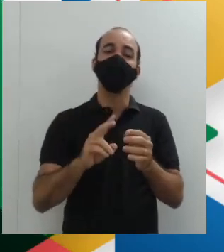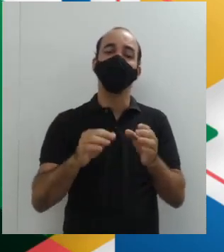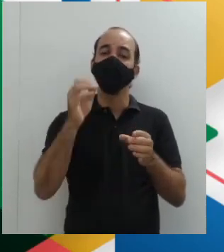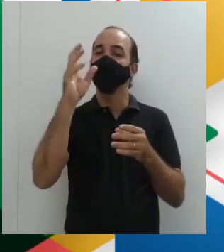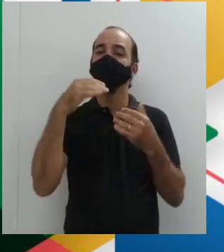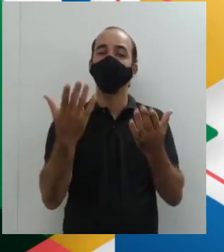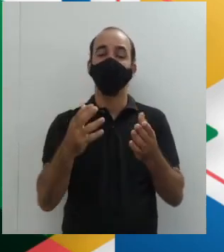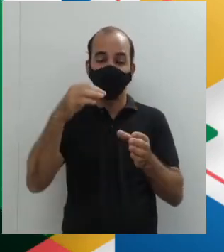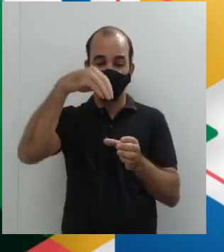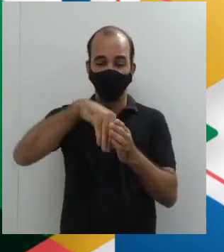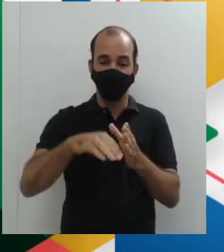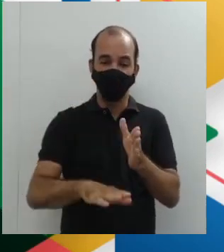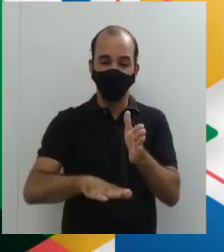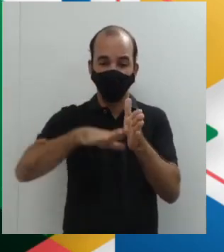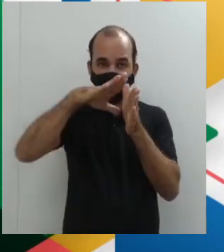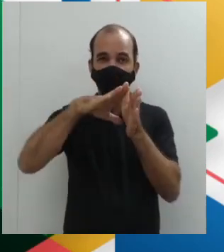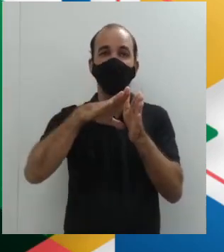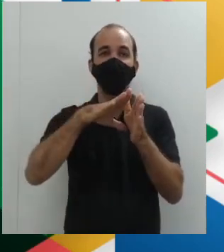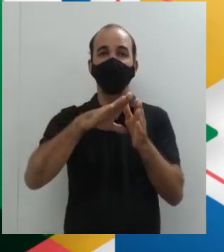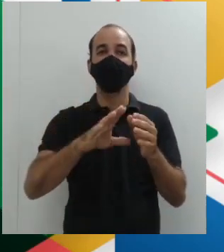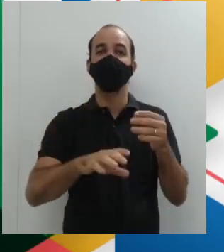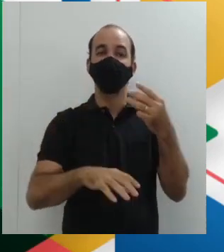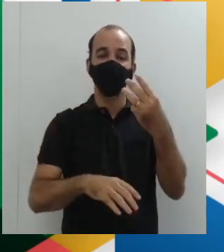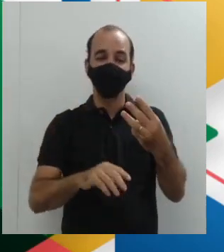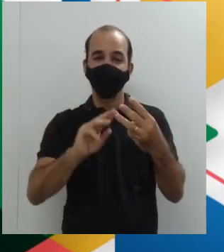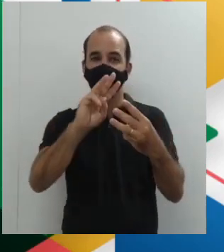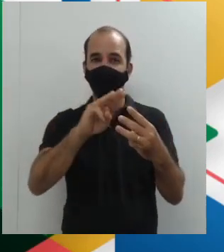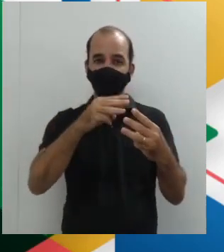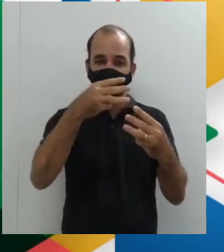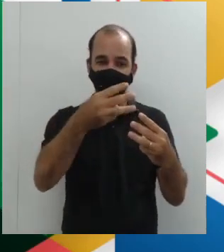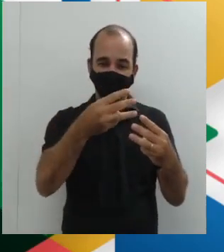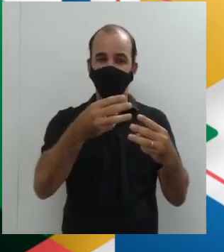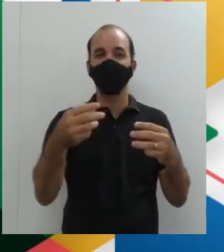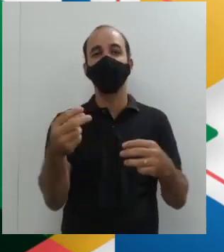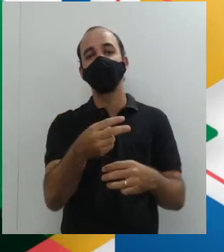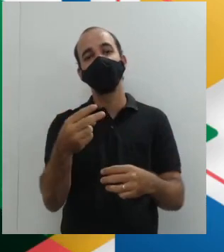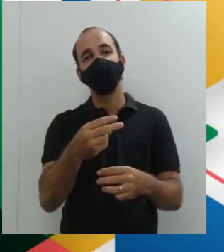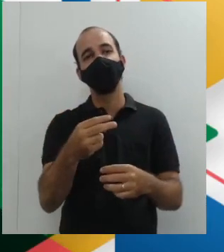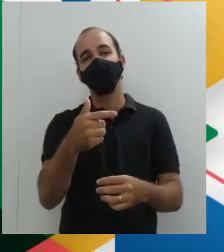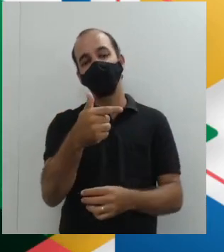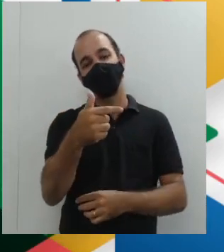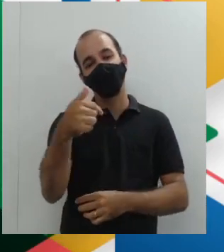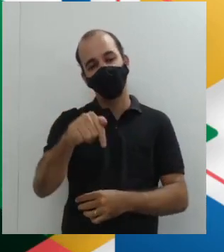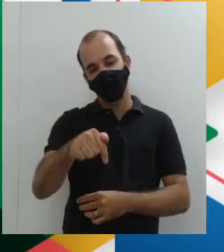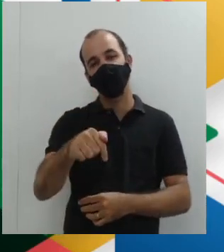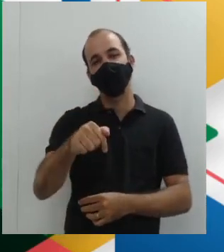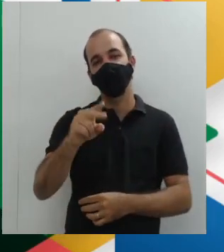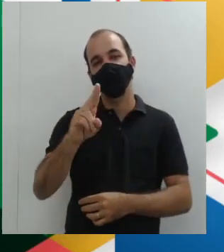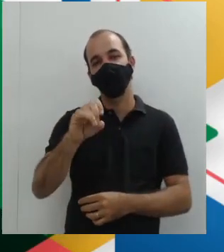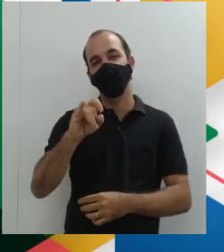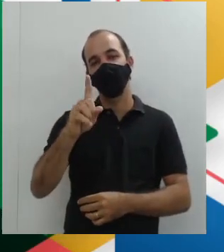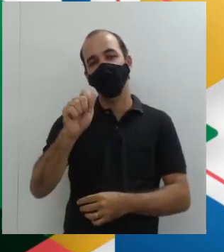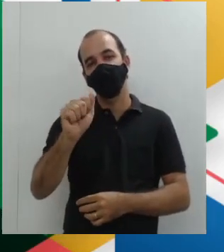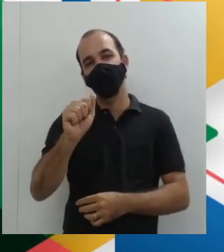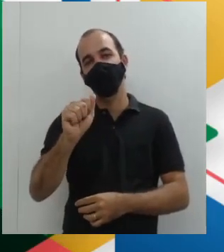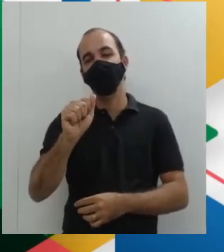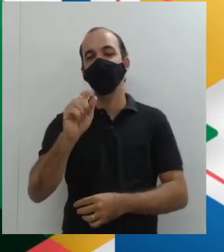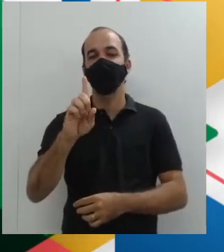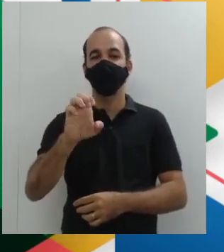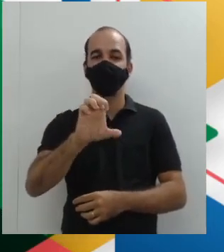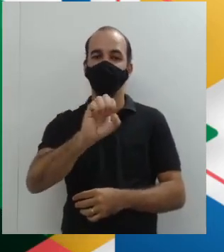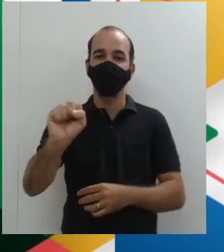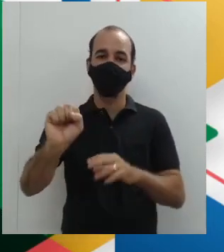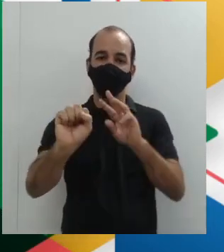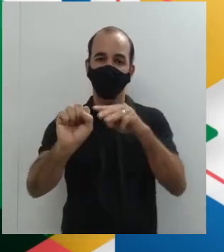ao cubo, o que dá 27 unidades cúbicas. E aí eu poderia estender esse conceito para qualquer cubo, tá certo? Dependendo